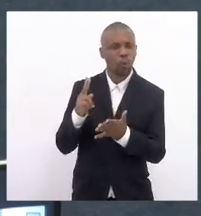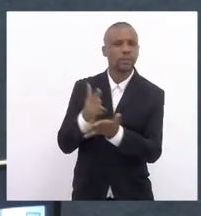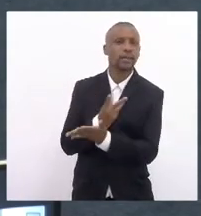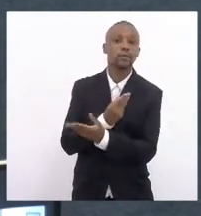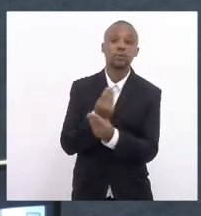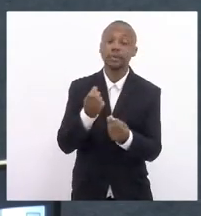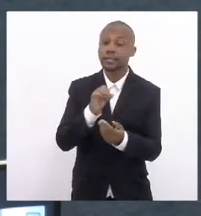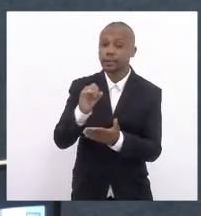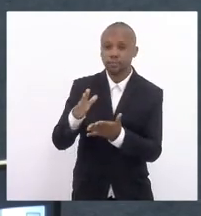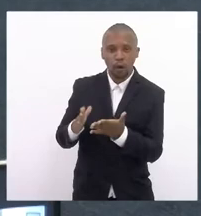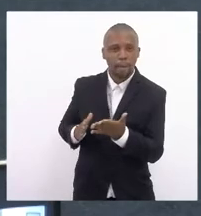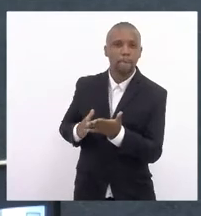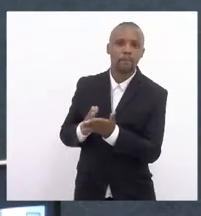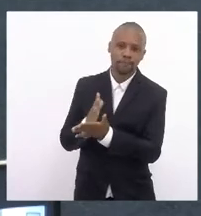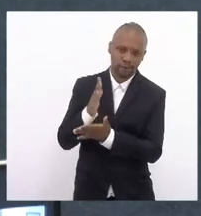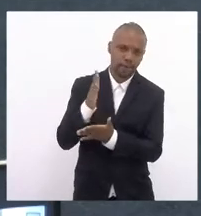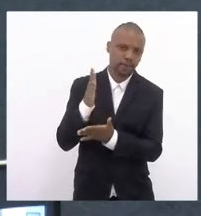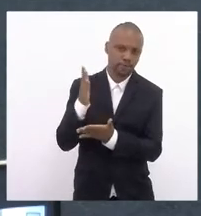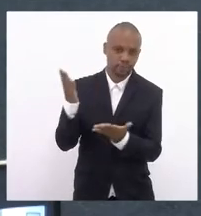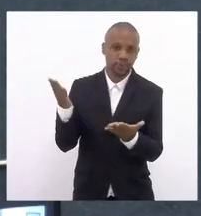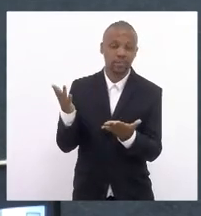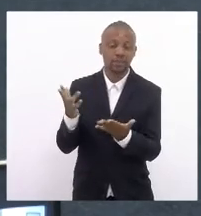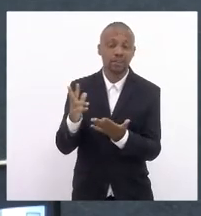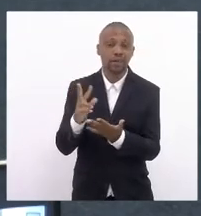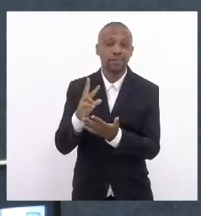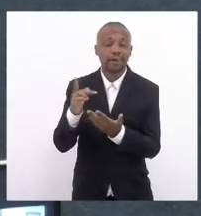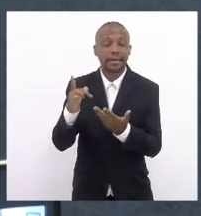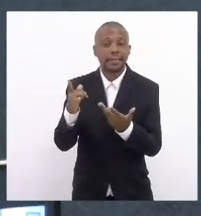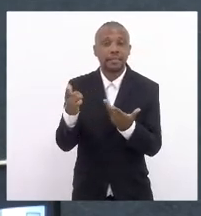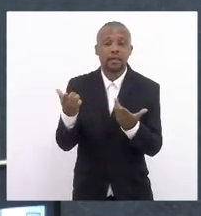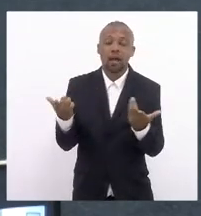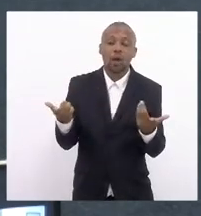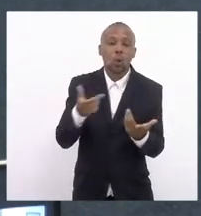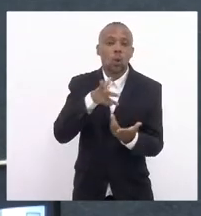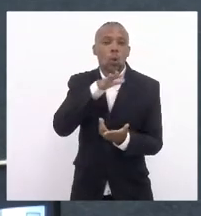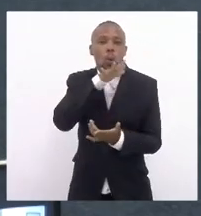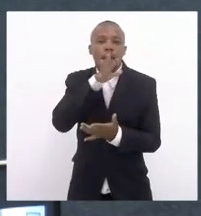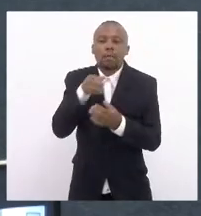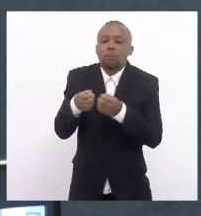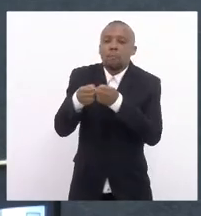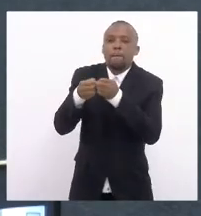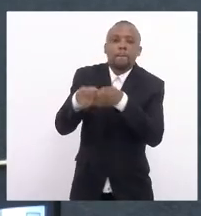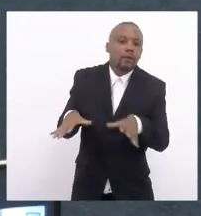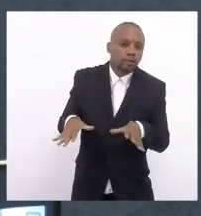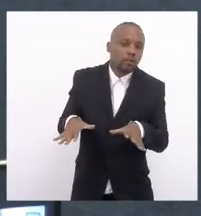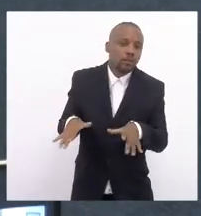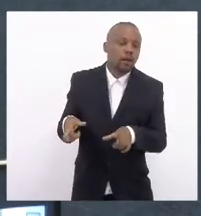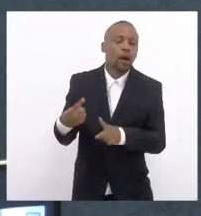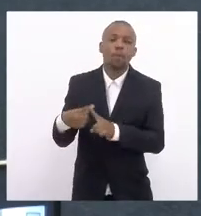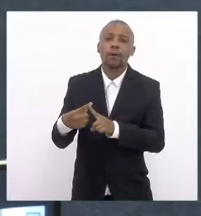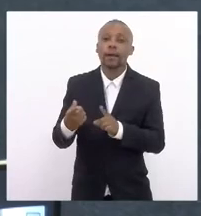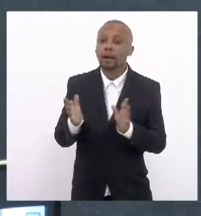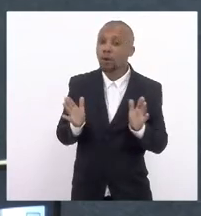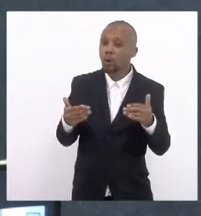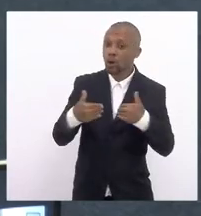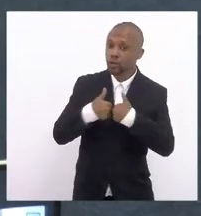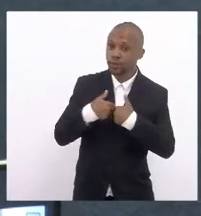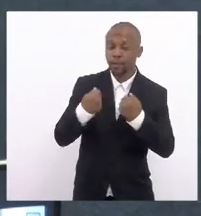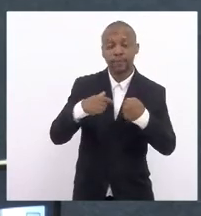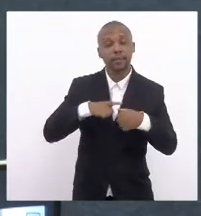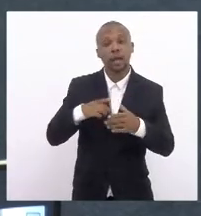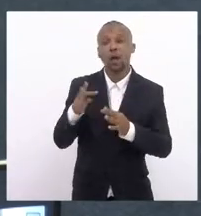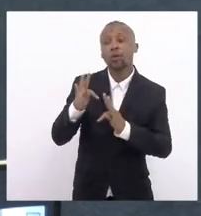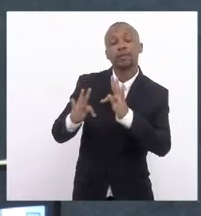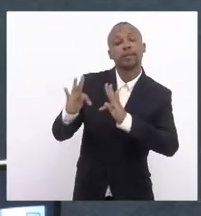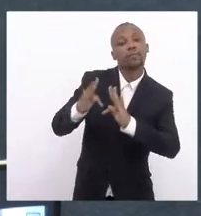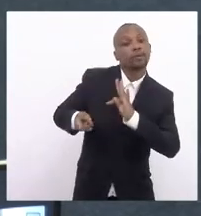for aprovado, vai ser algo destrutivo, porque a pessoa com autismo, ela precisa de um tratamento